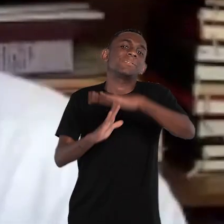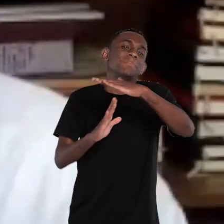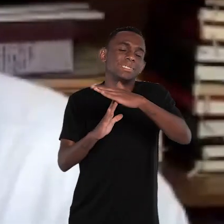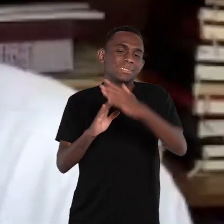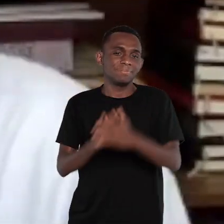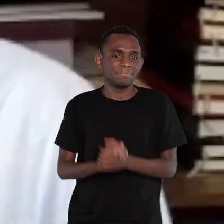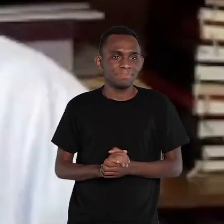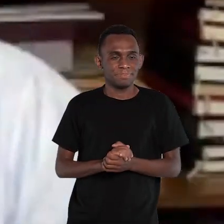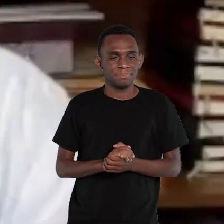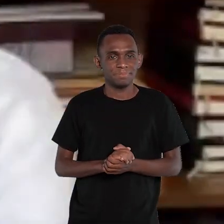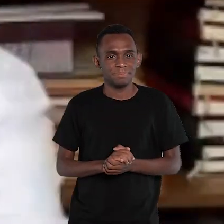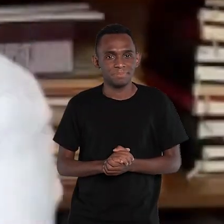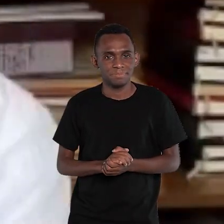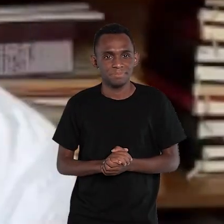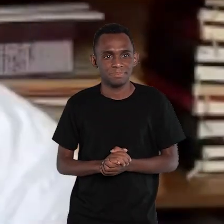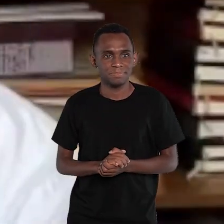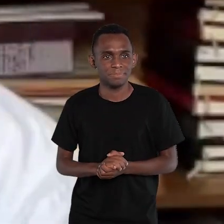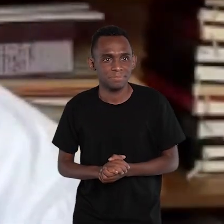sua limitação.